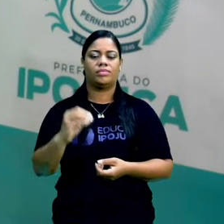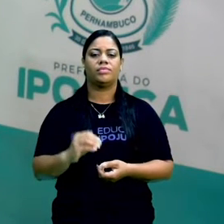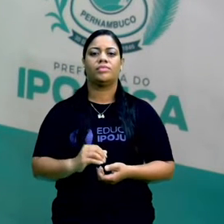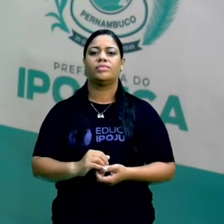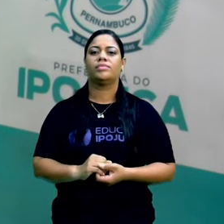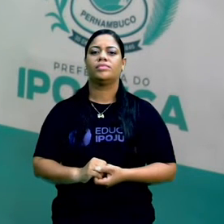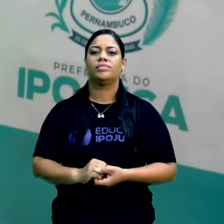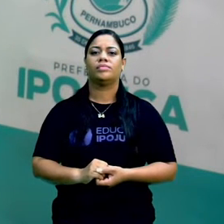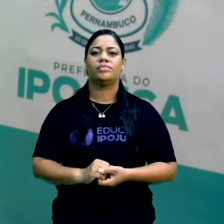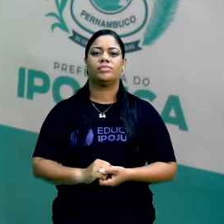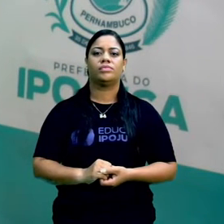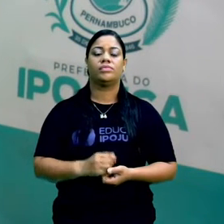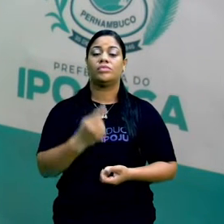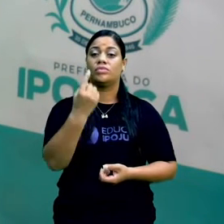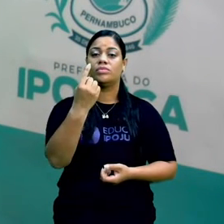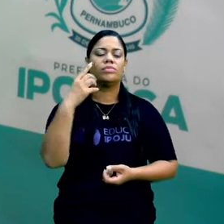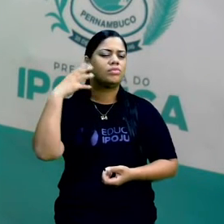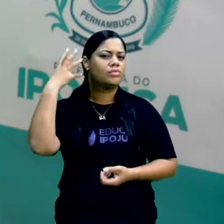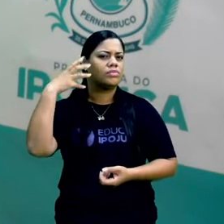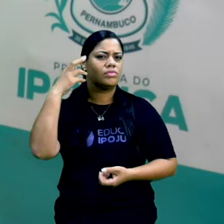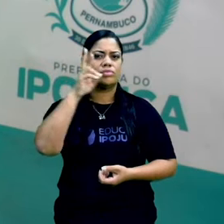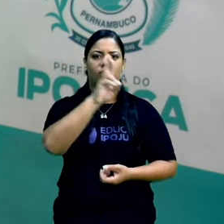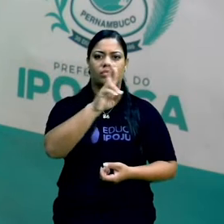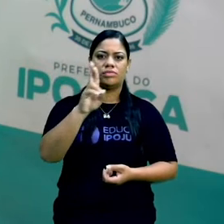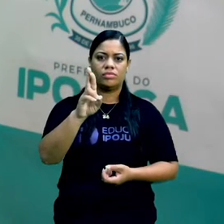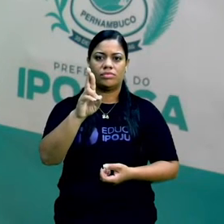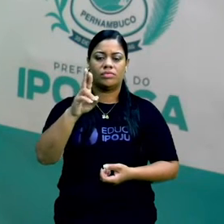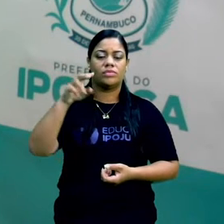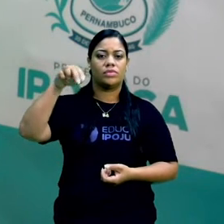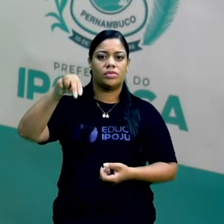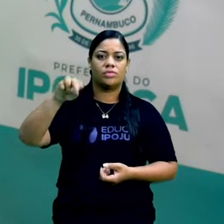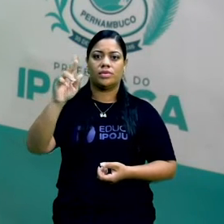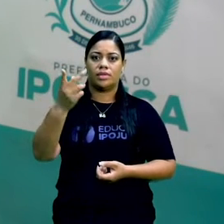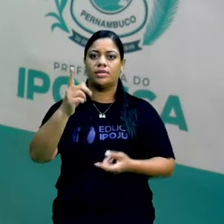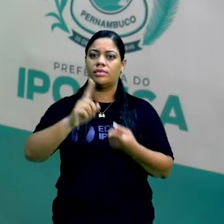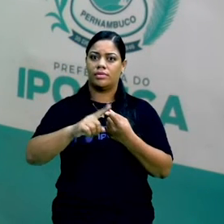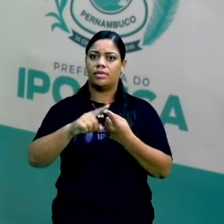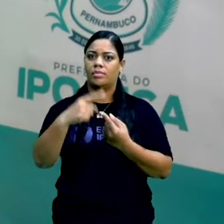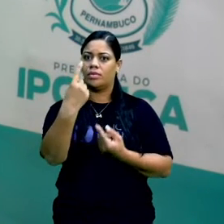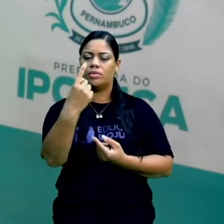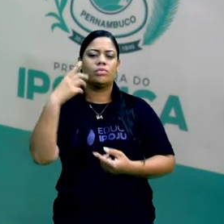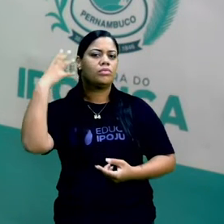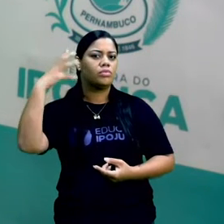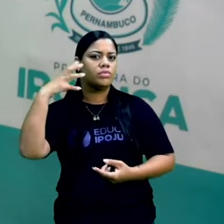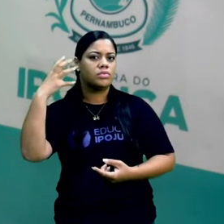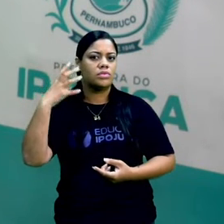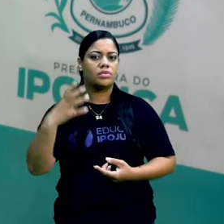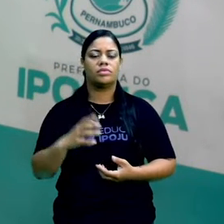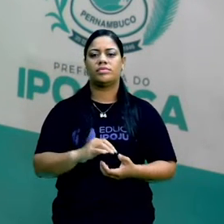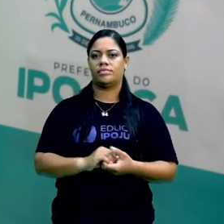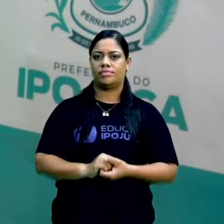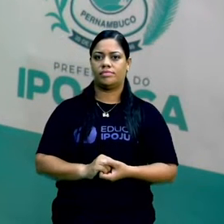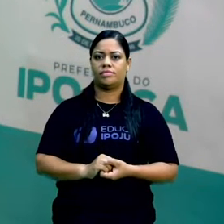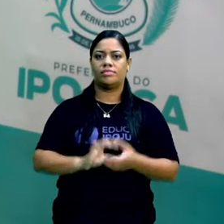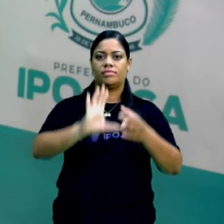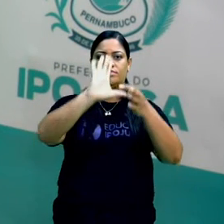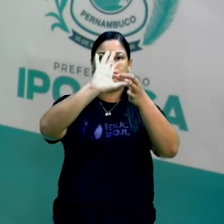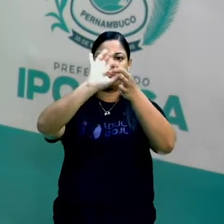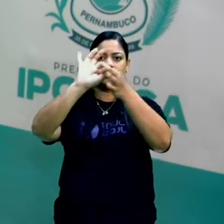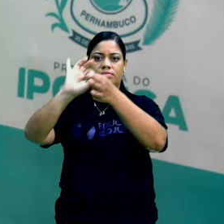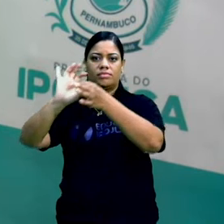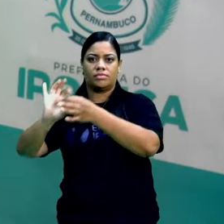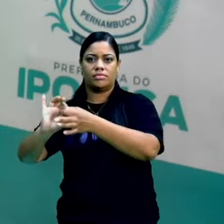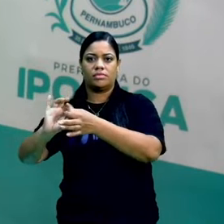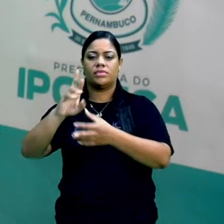a gente é um único som para o RR e o NH. E corrente, ó, corrente,